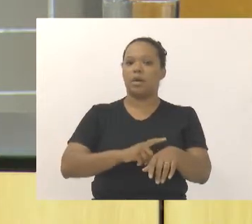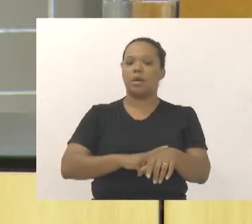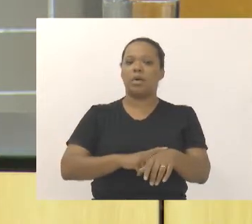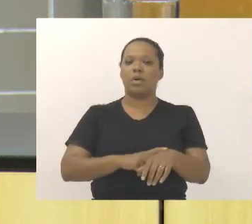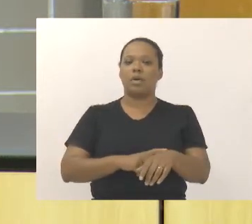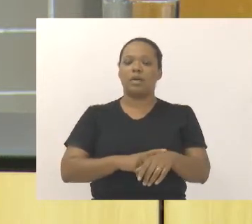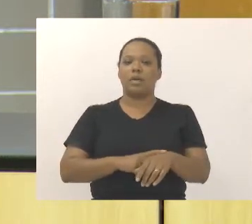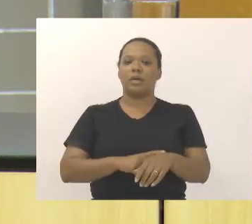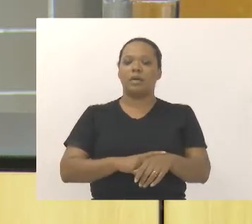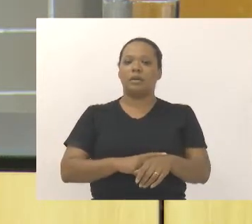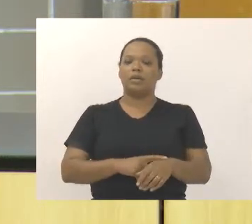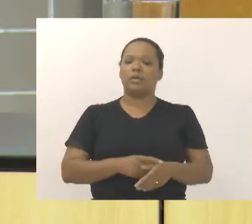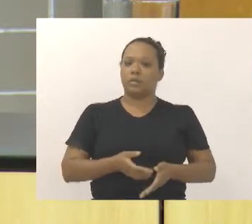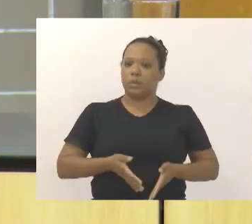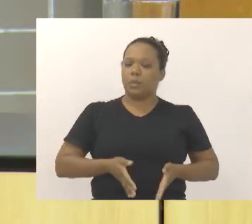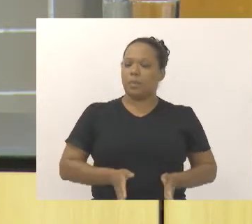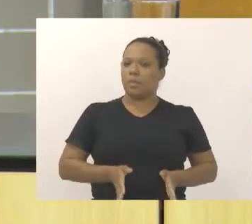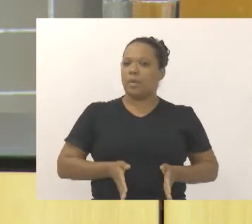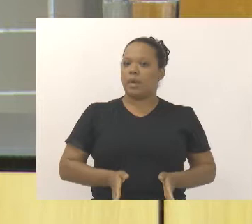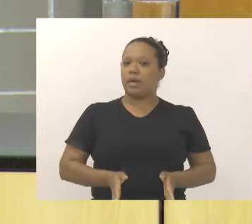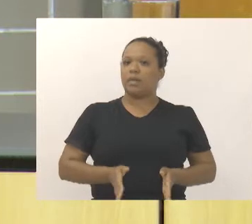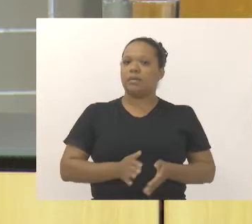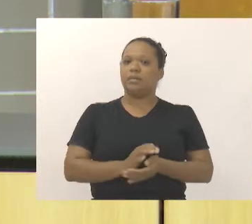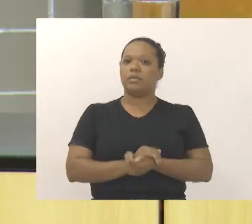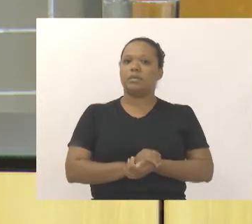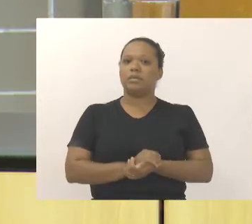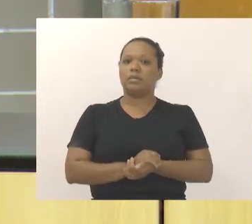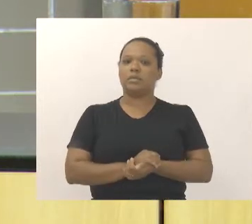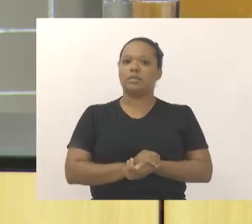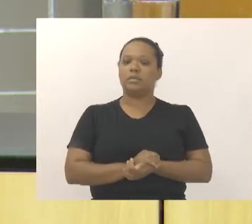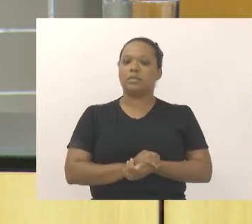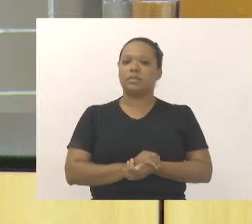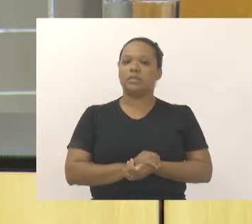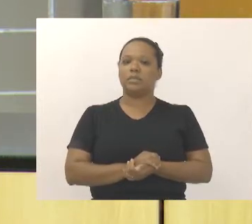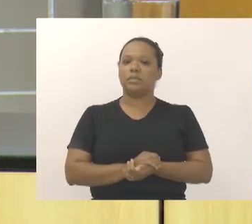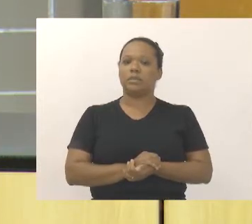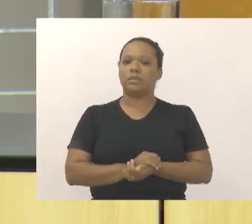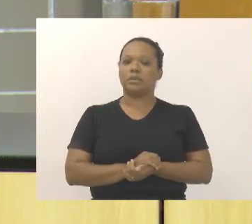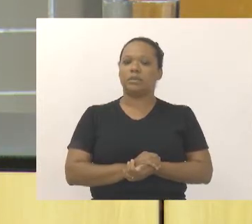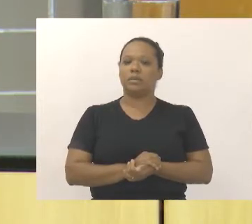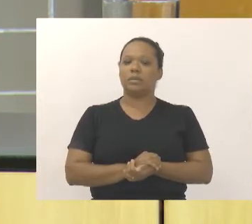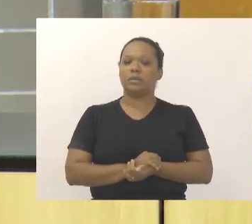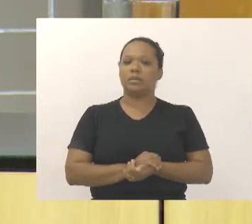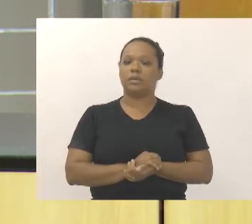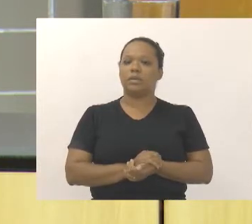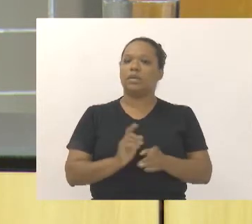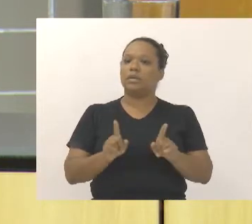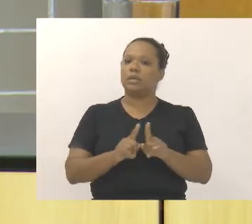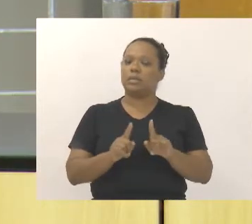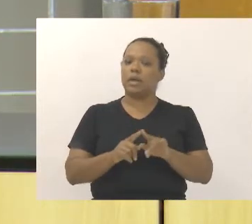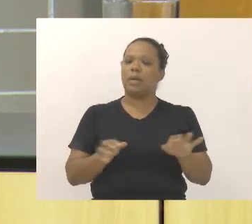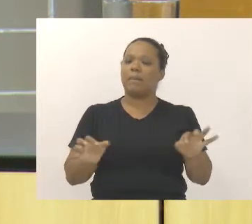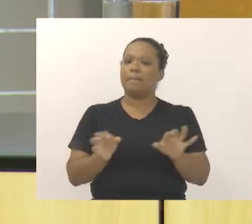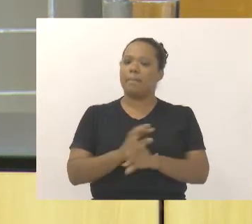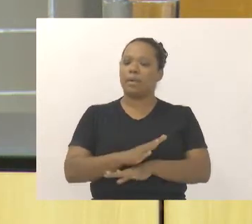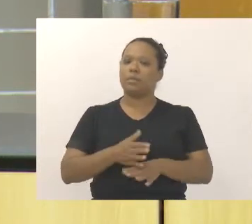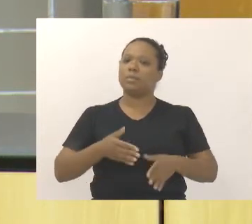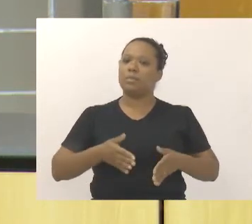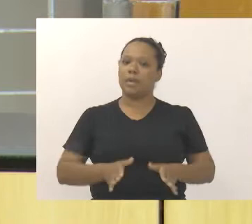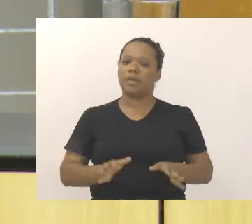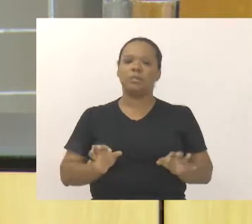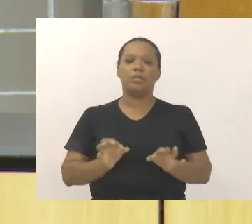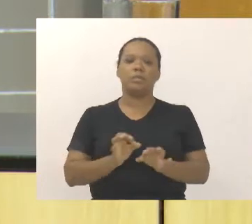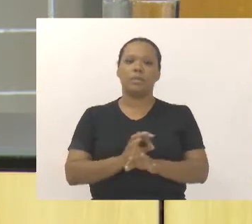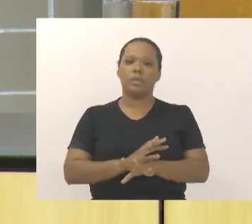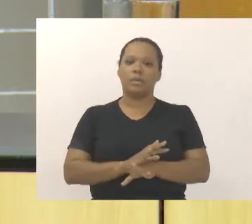período de trabalho de parto, o parto em si e pós-parto imediato, bem como